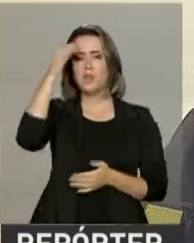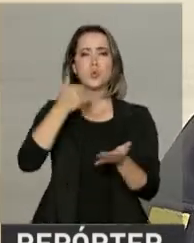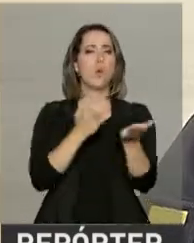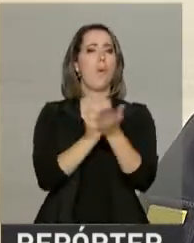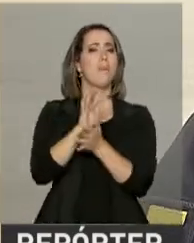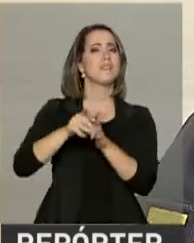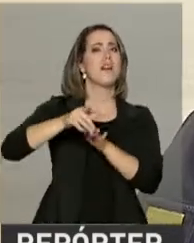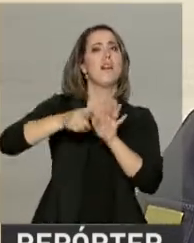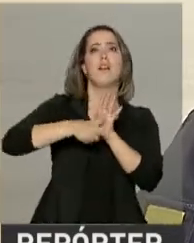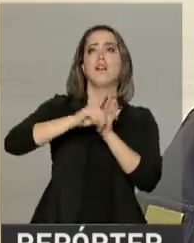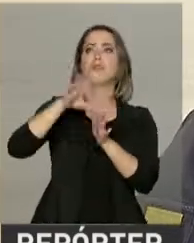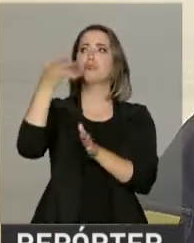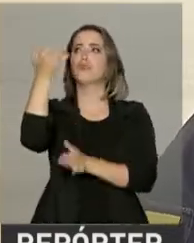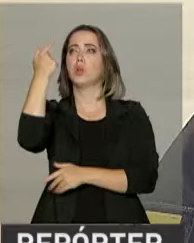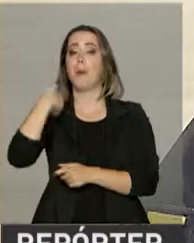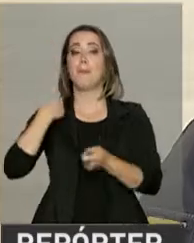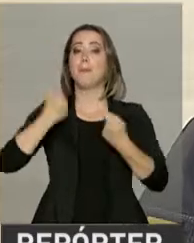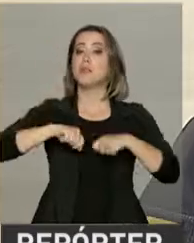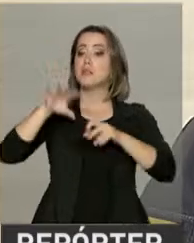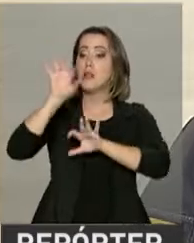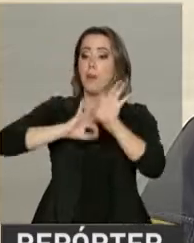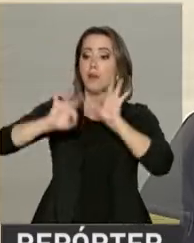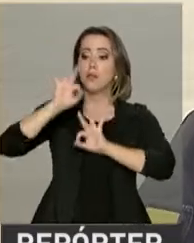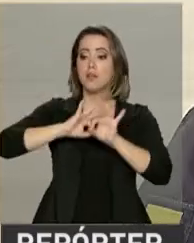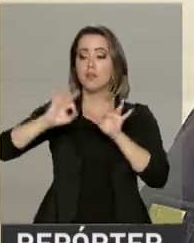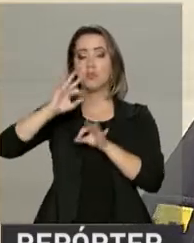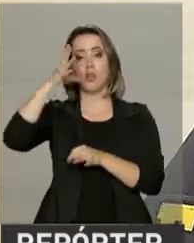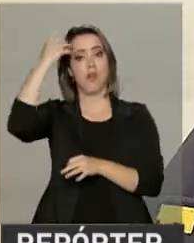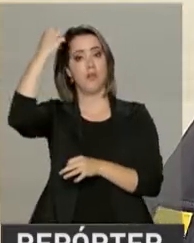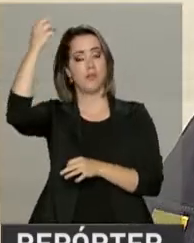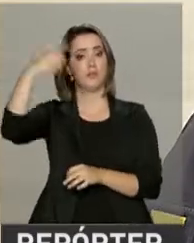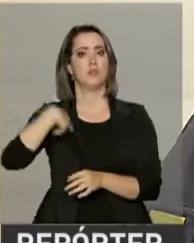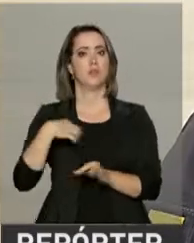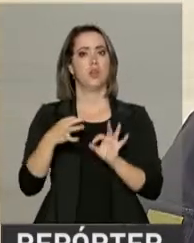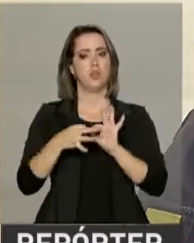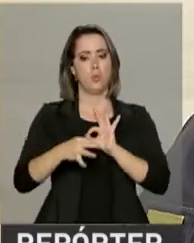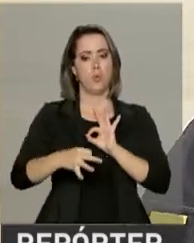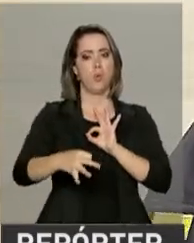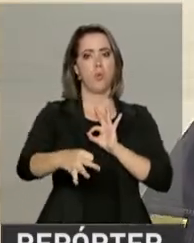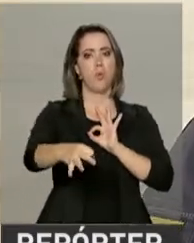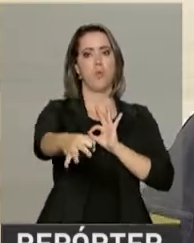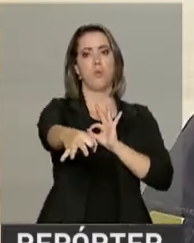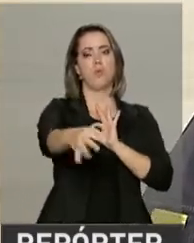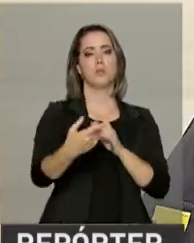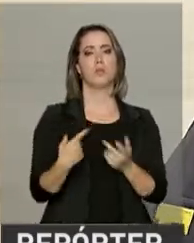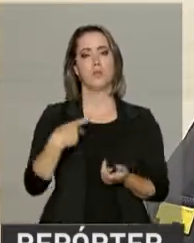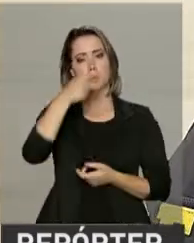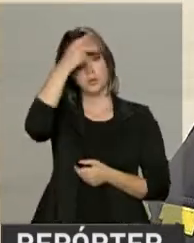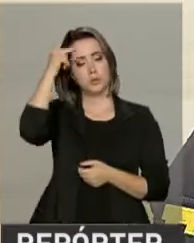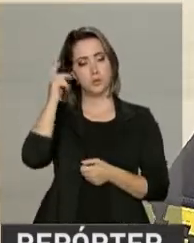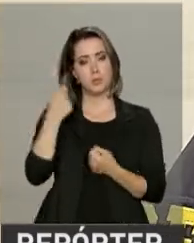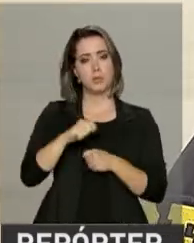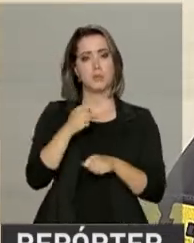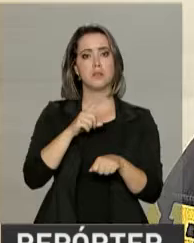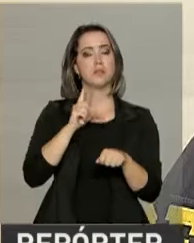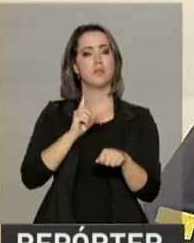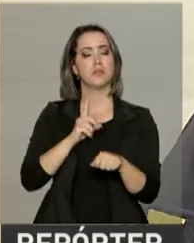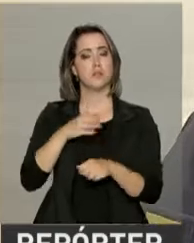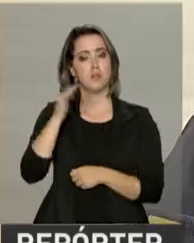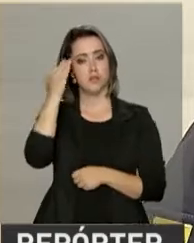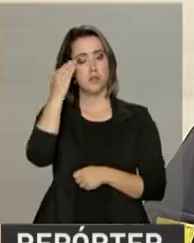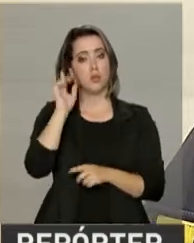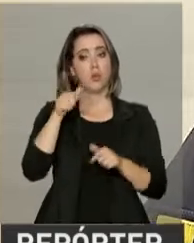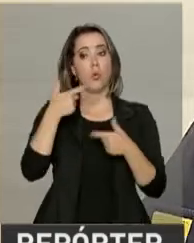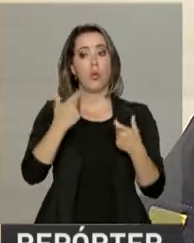é muito importante que haja um planejamento da viagem principalmente viagens longe sé longas onde a pessoa deve considerar pontos de parada para